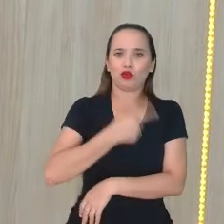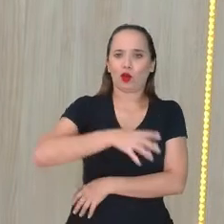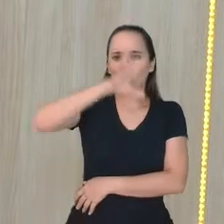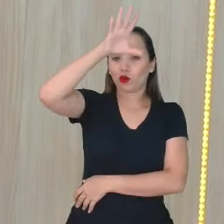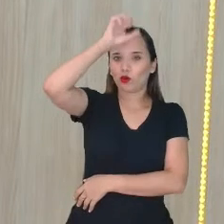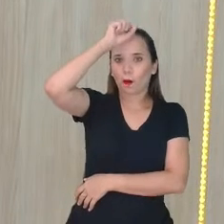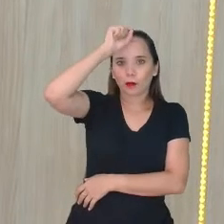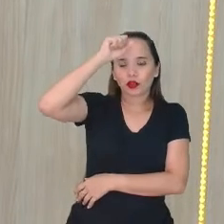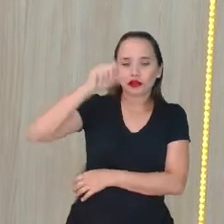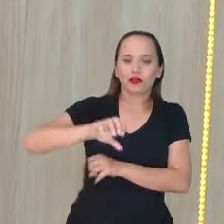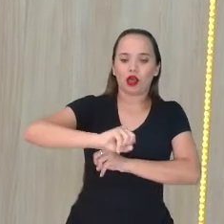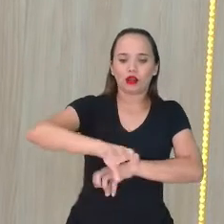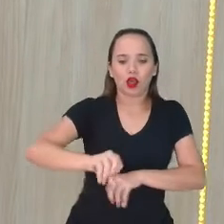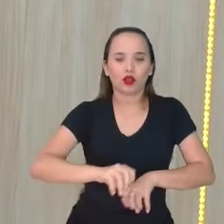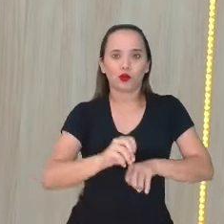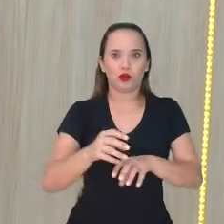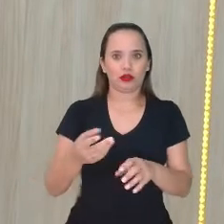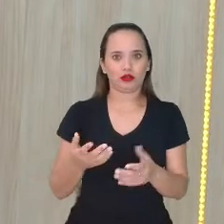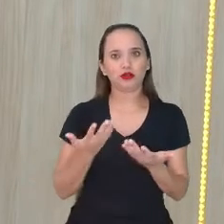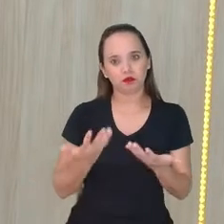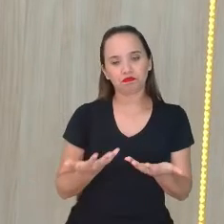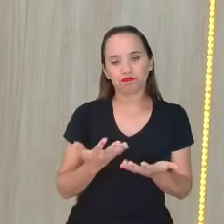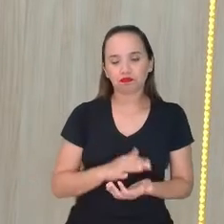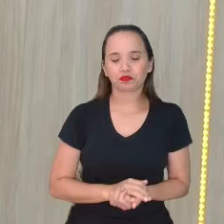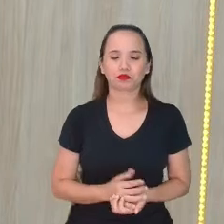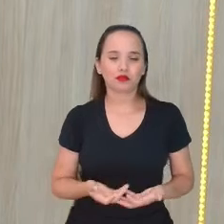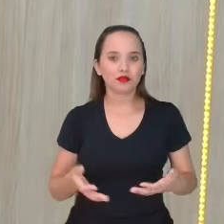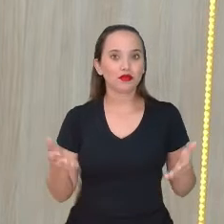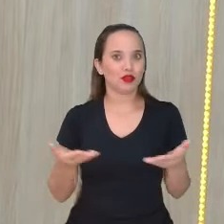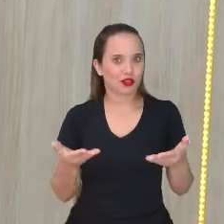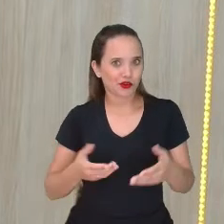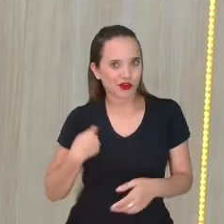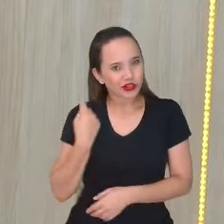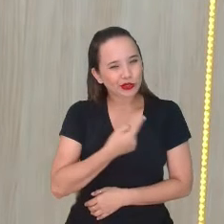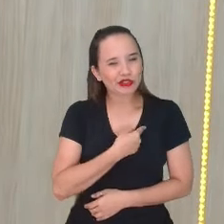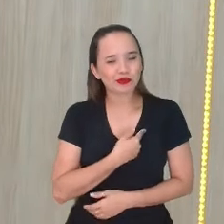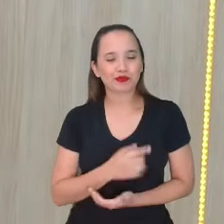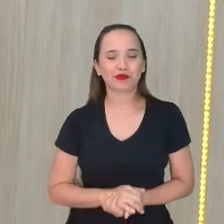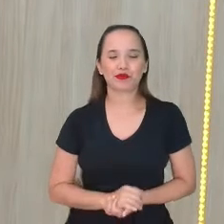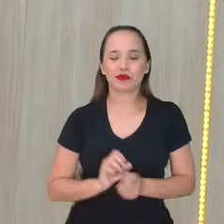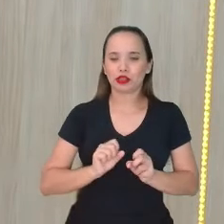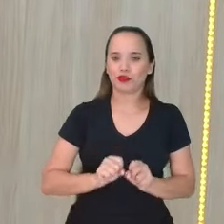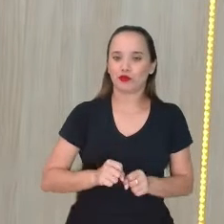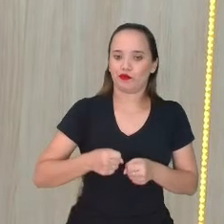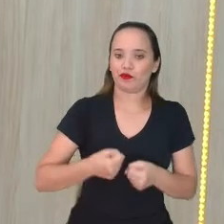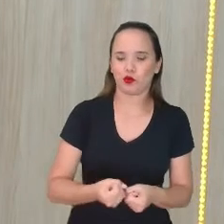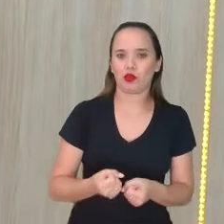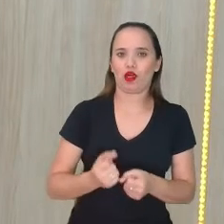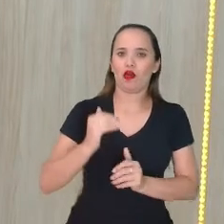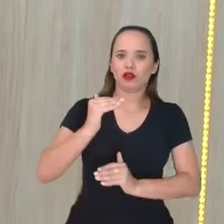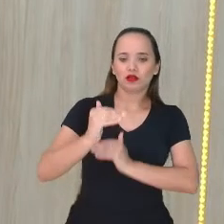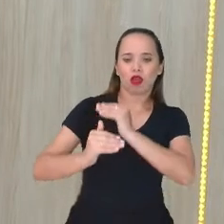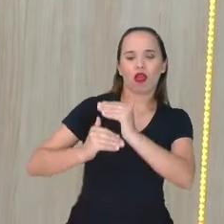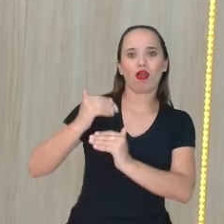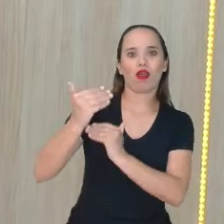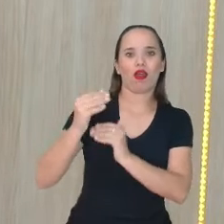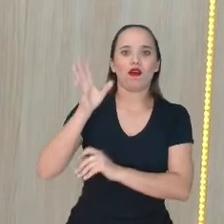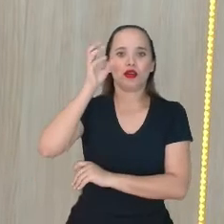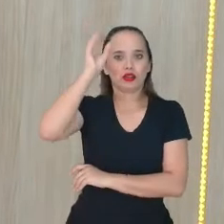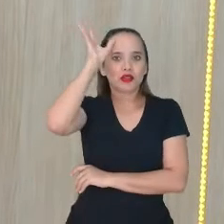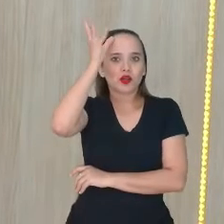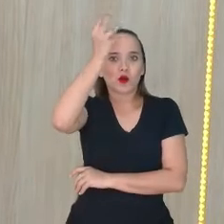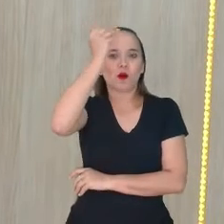Para a educação, enfim. E aí é com a gente agora, né? De fortalecer, intensificar esse